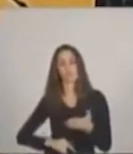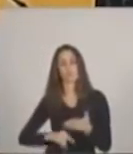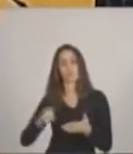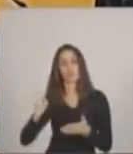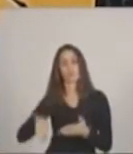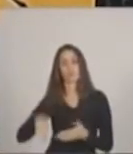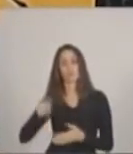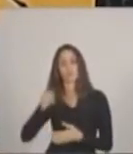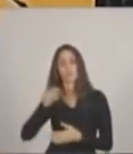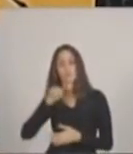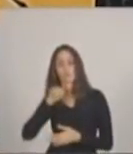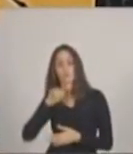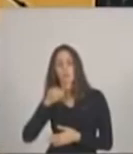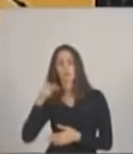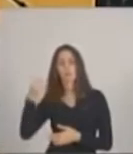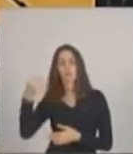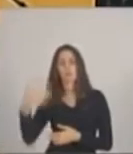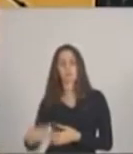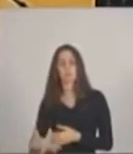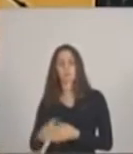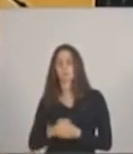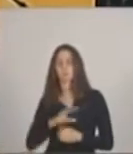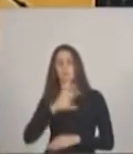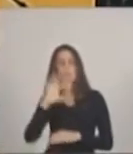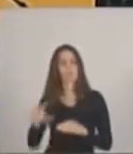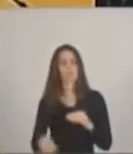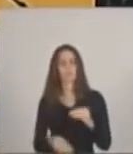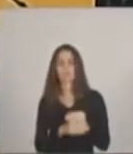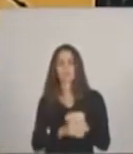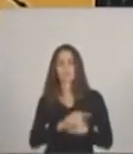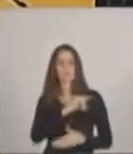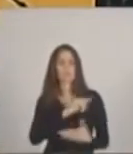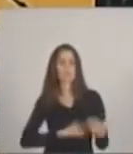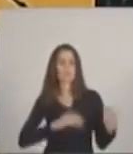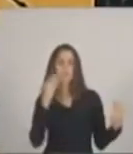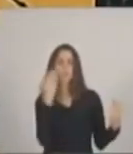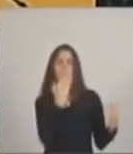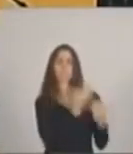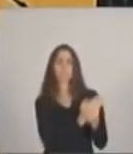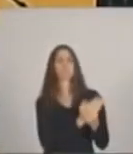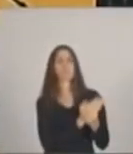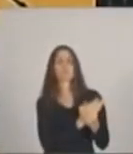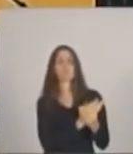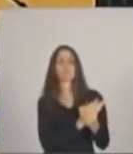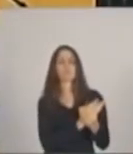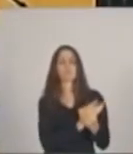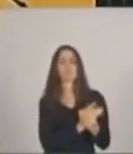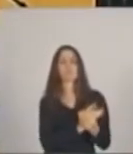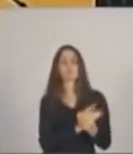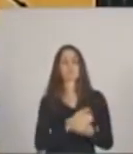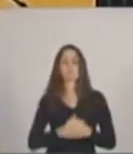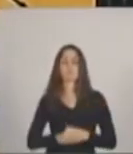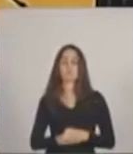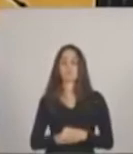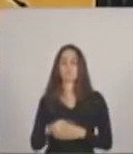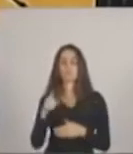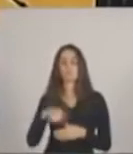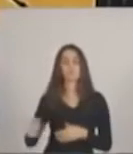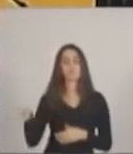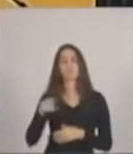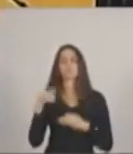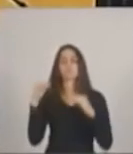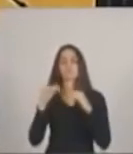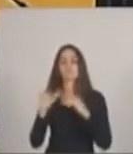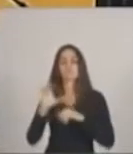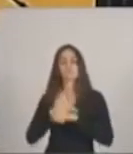oral. Então, nós não vamos anexar o documento dele nos autos. Nós vamos dar pela constitucionalidade,